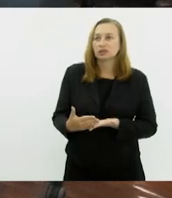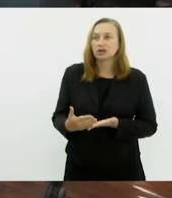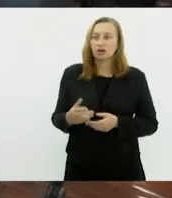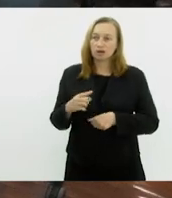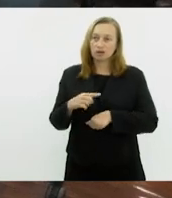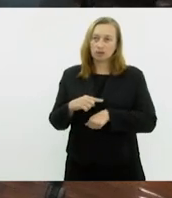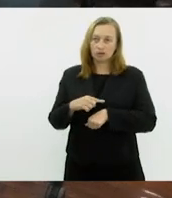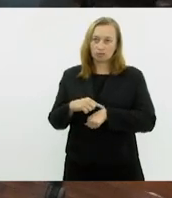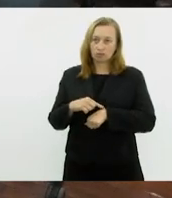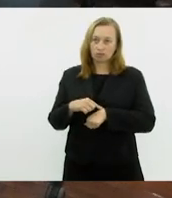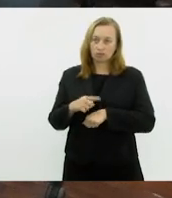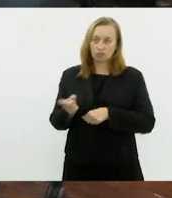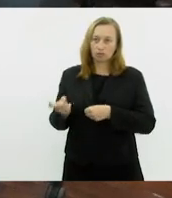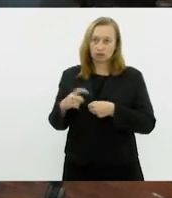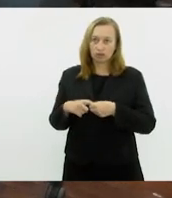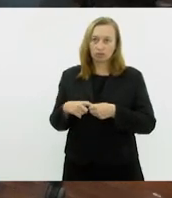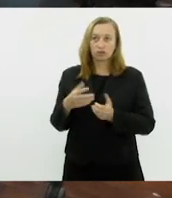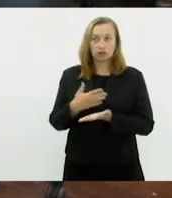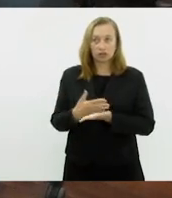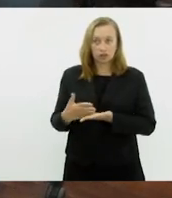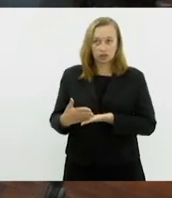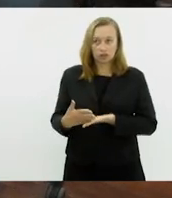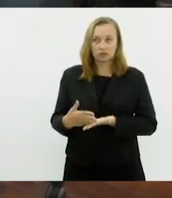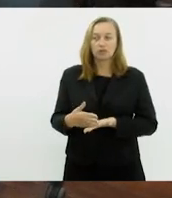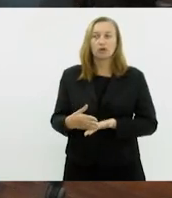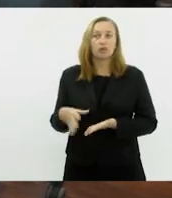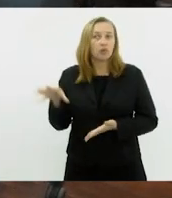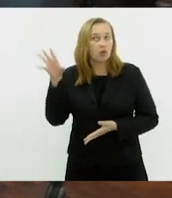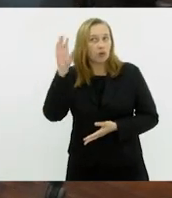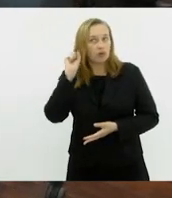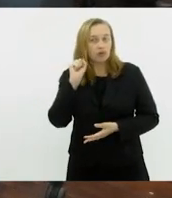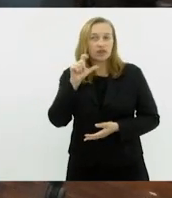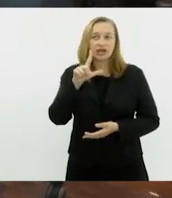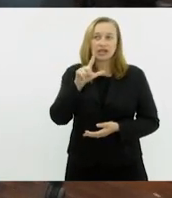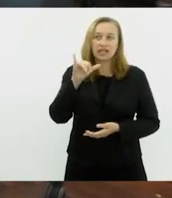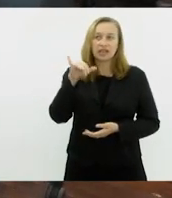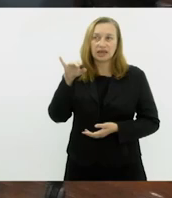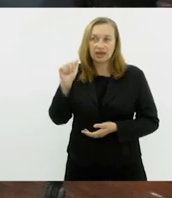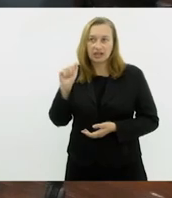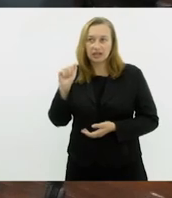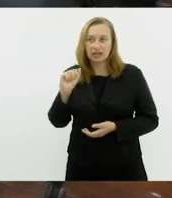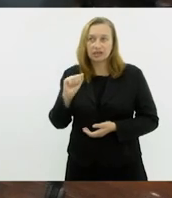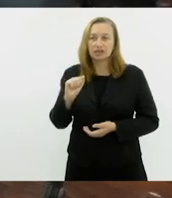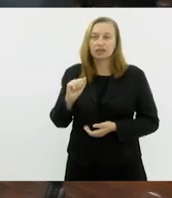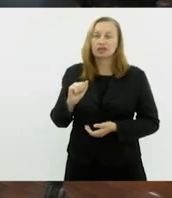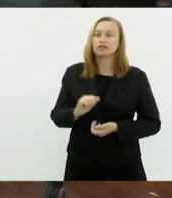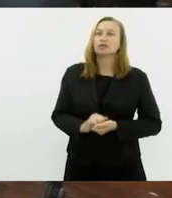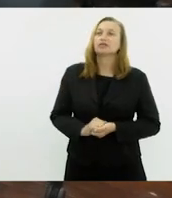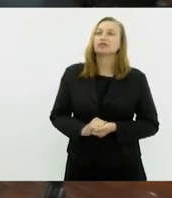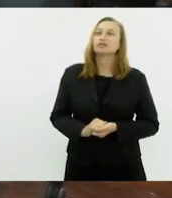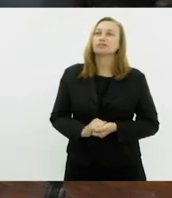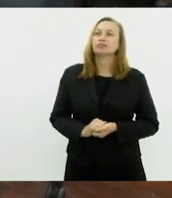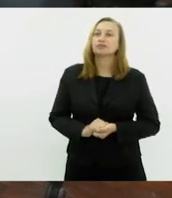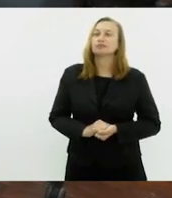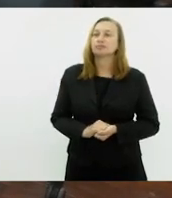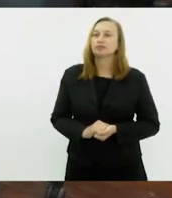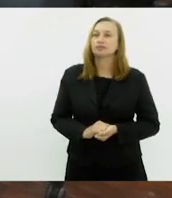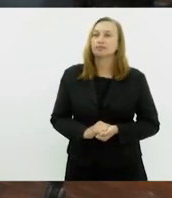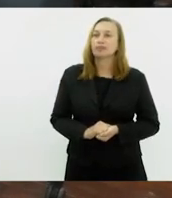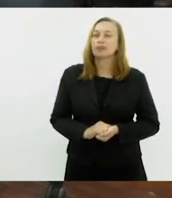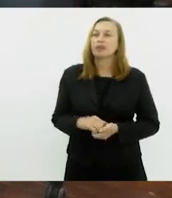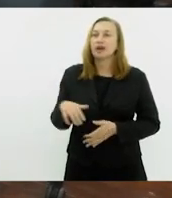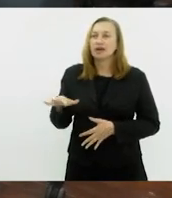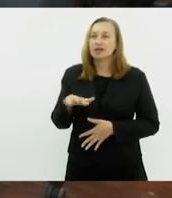início do zero Então vamos ouvir a lilan Leonel como se disse é espaço